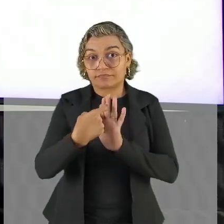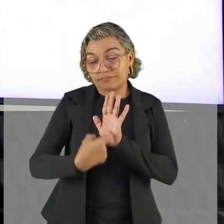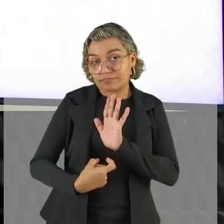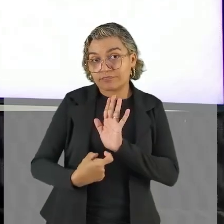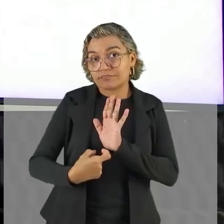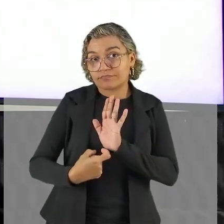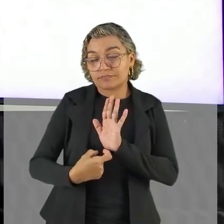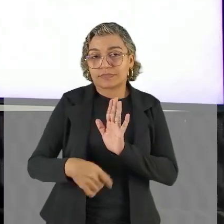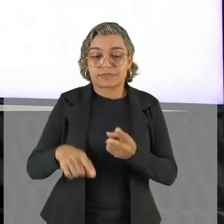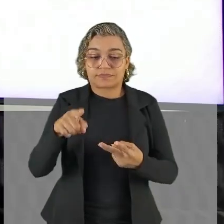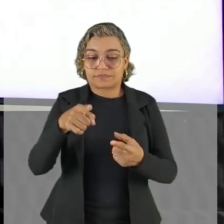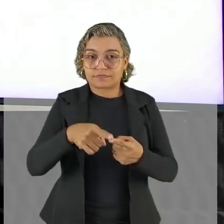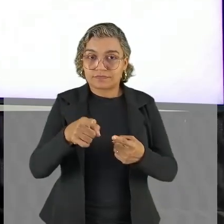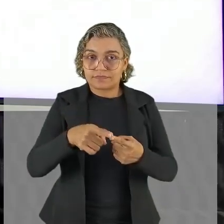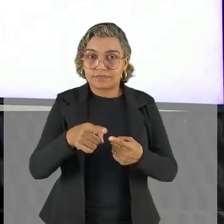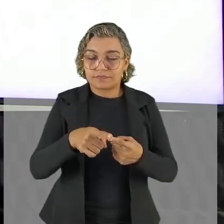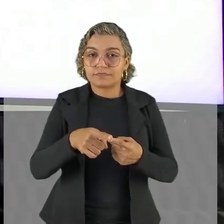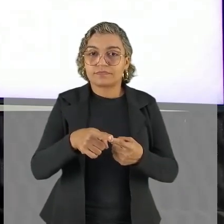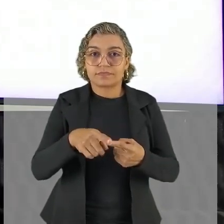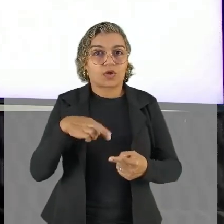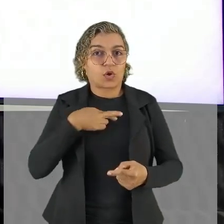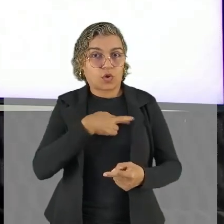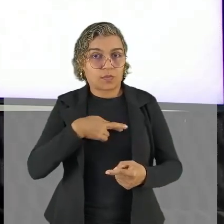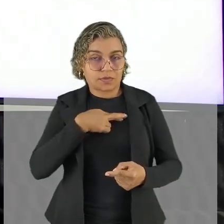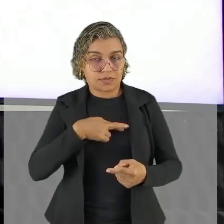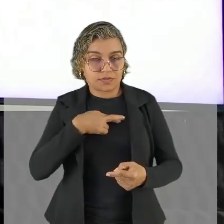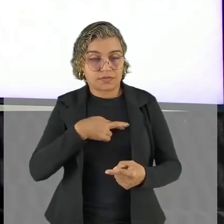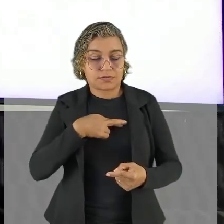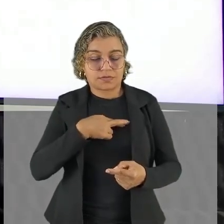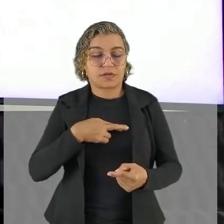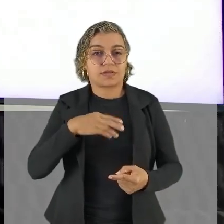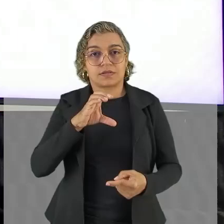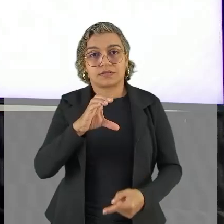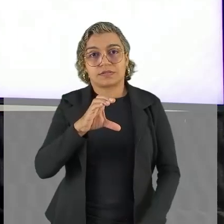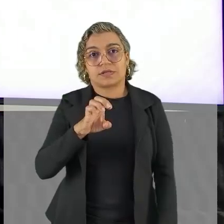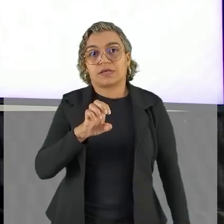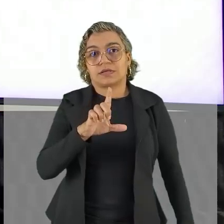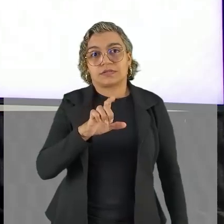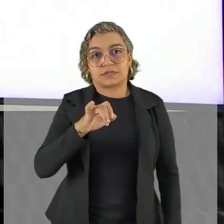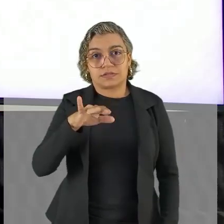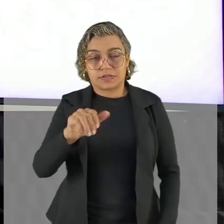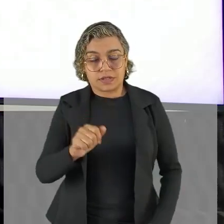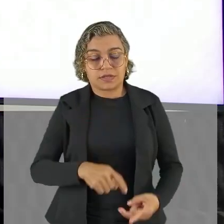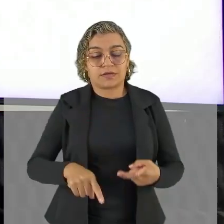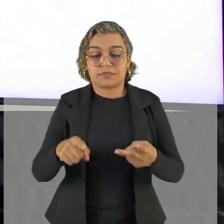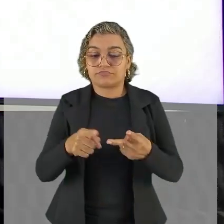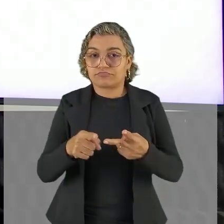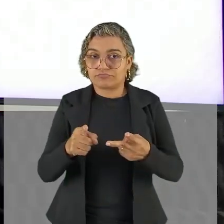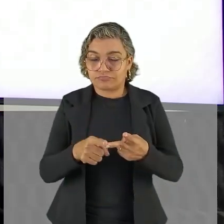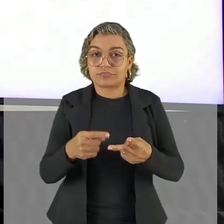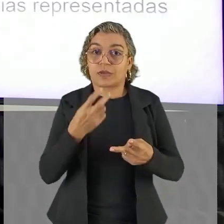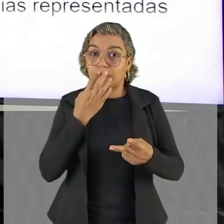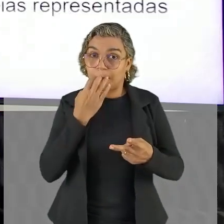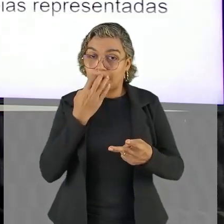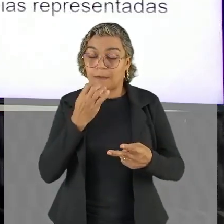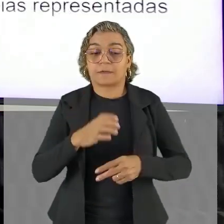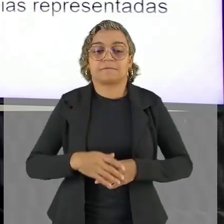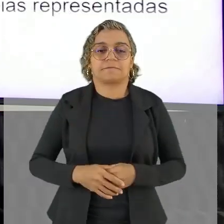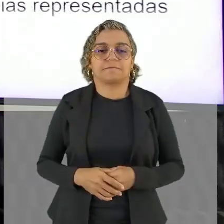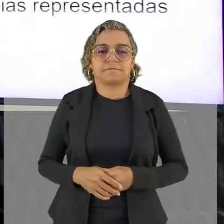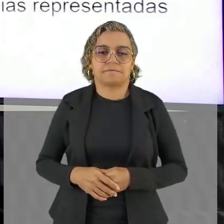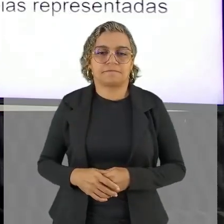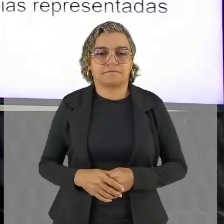textos, um do Romanceiro da Inconfidência, Cecília Meirelles, e o outro da obra Saraminda, do José Sarney. Aí diz assim,